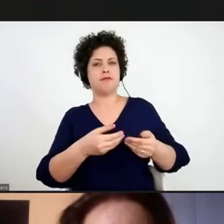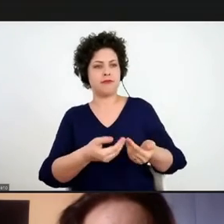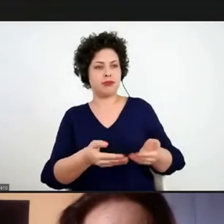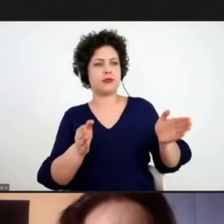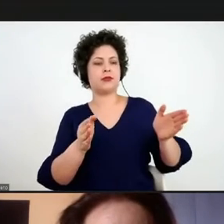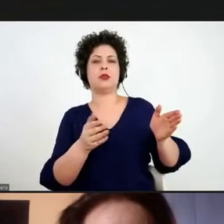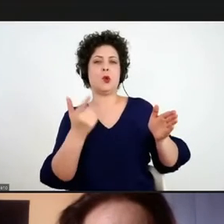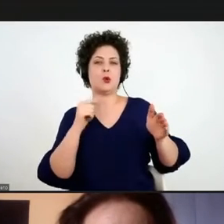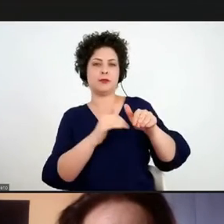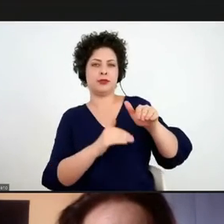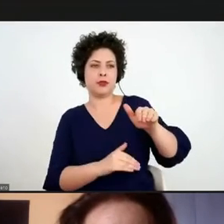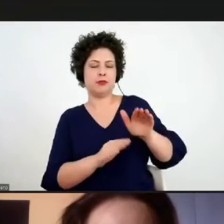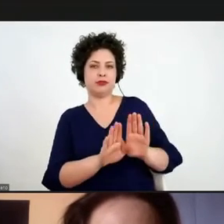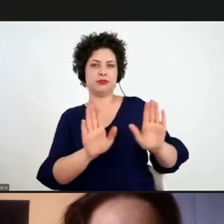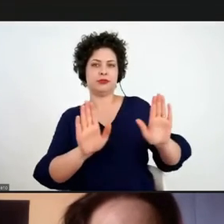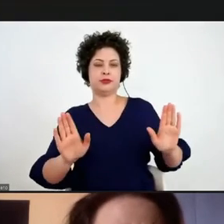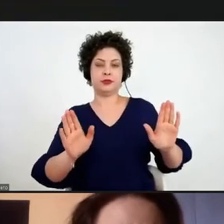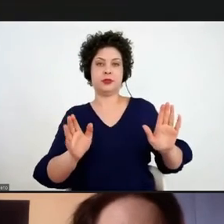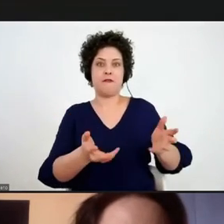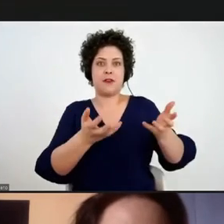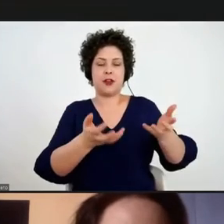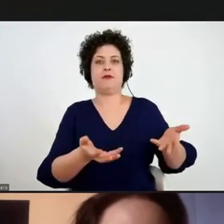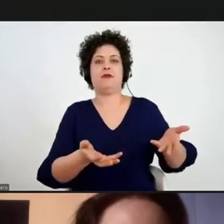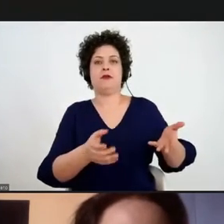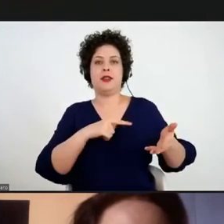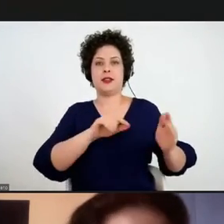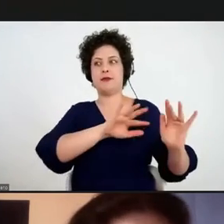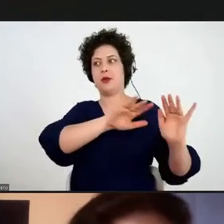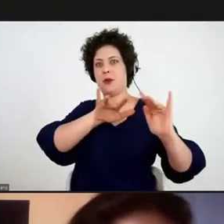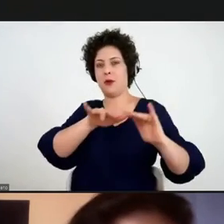esse acervo mais vivo, né? mais acessível.